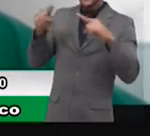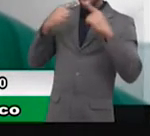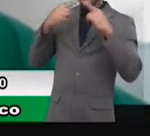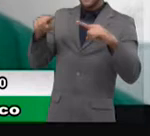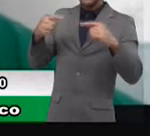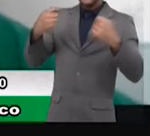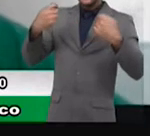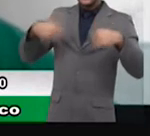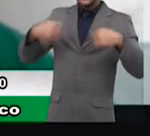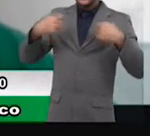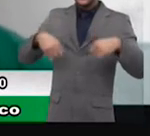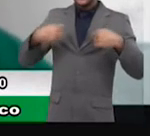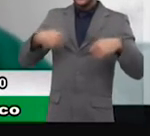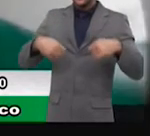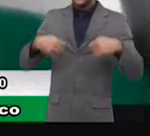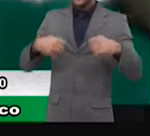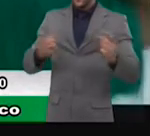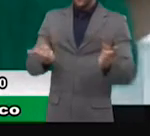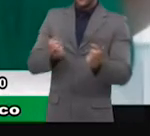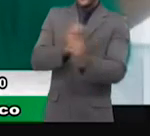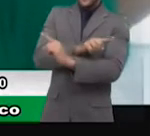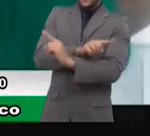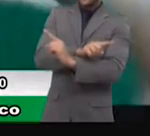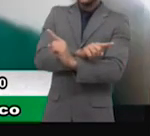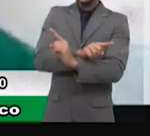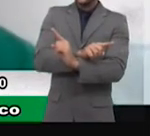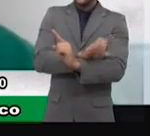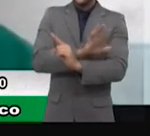que fazer oposição, mas fazer uma oposição